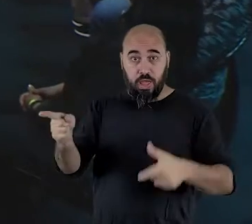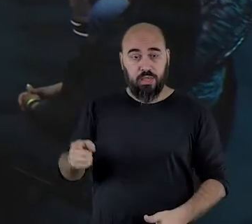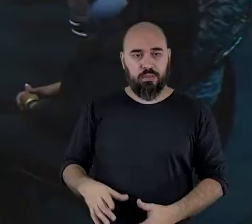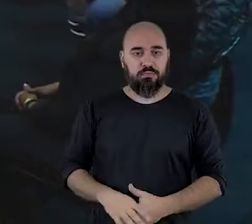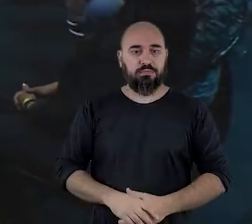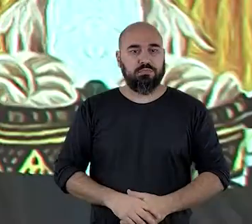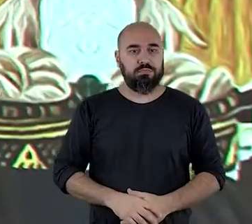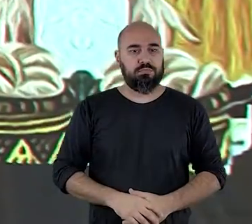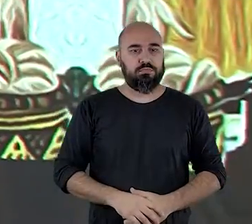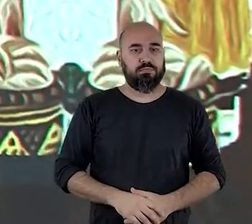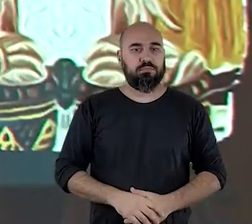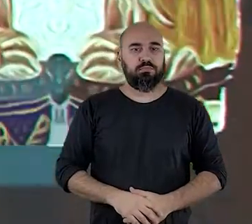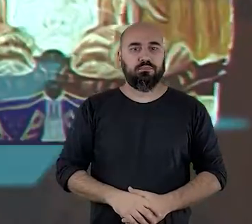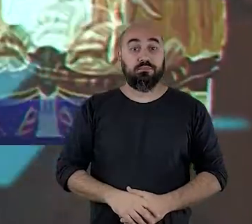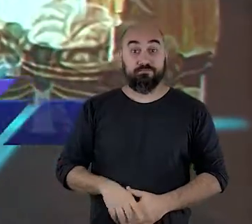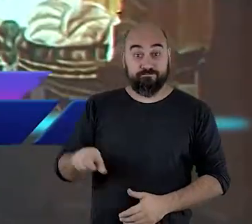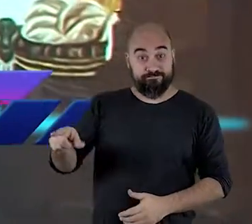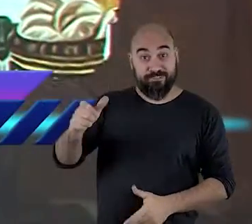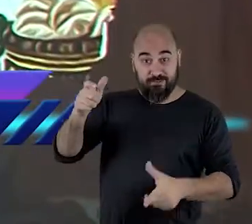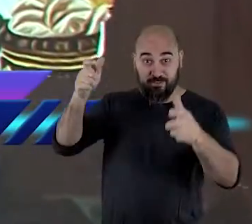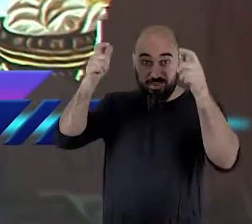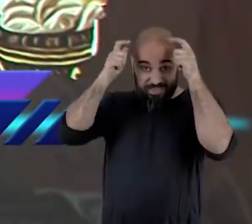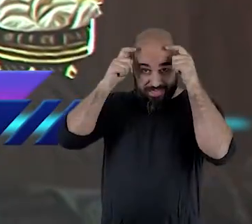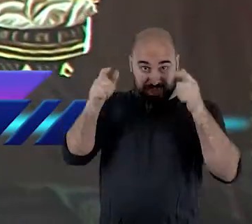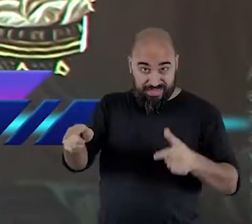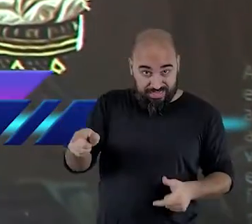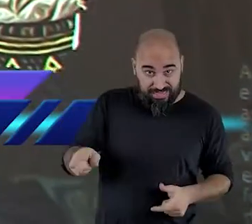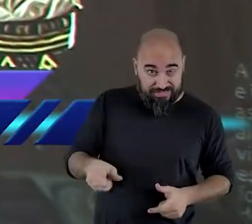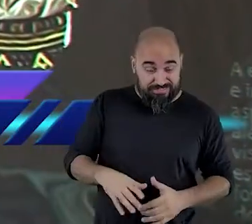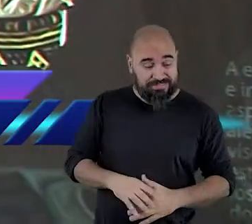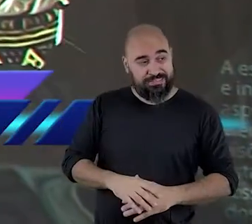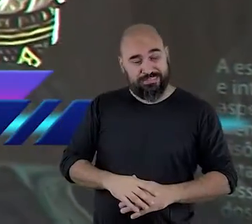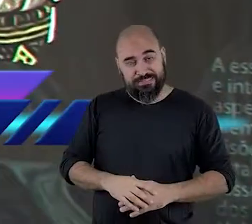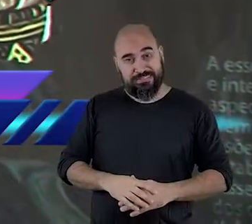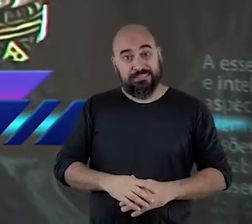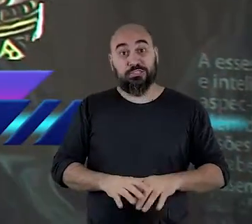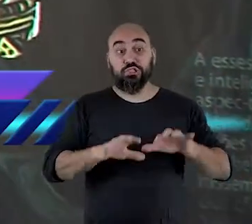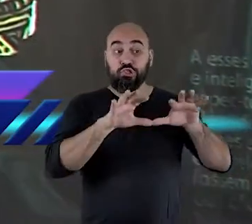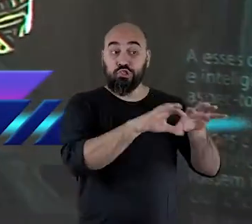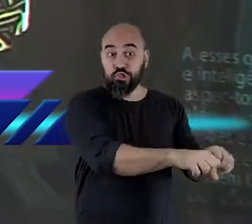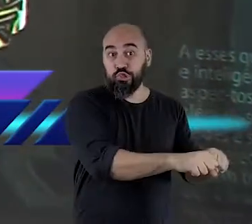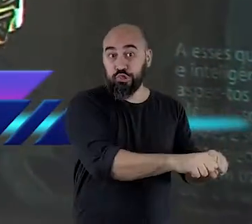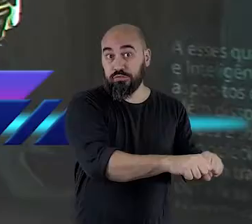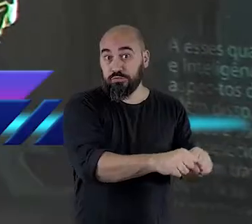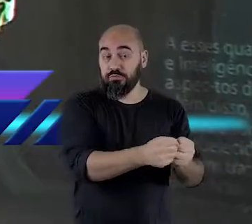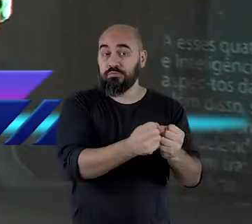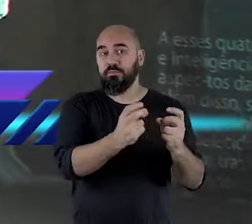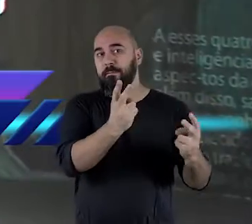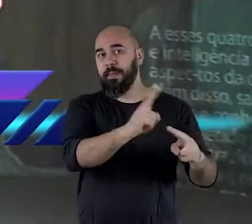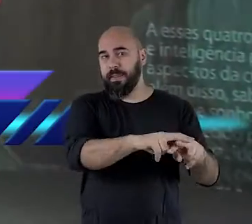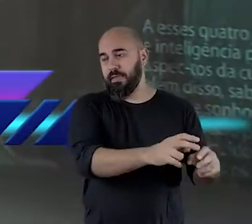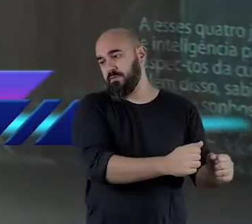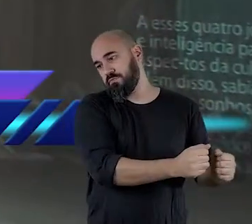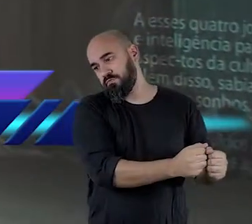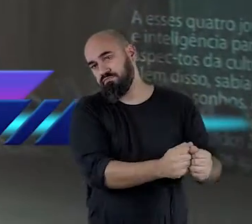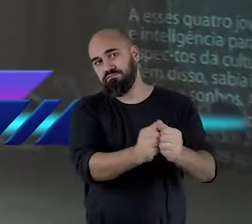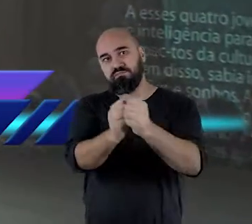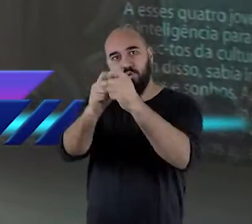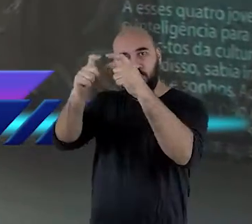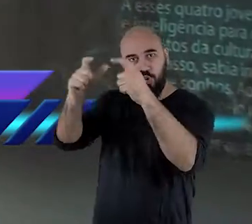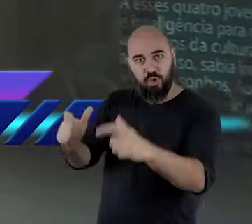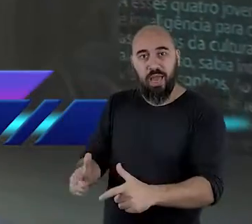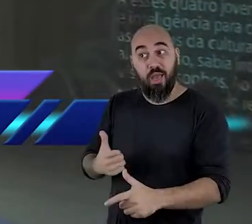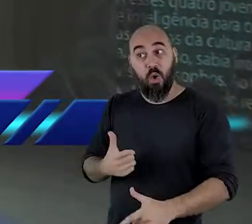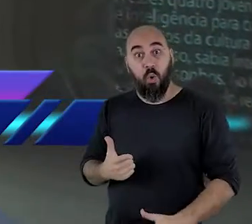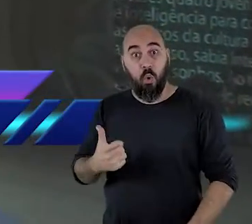disso, o rei, que tira eles da terra de onde eles viviam, que determina o que eles